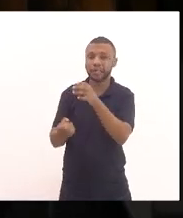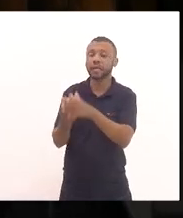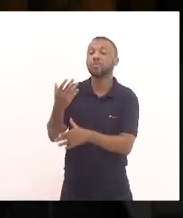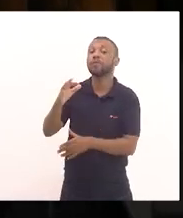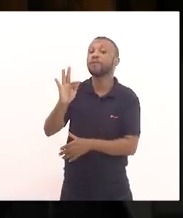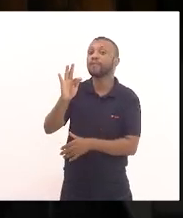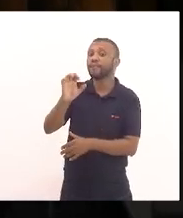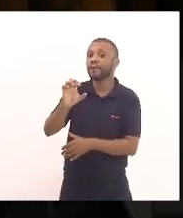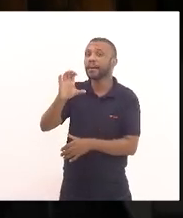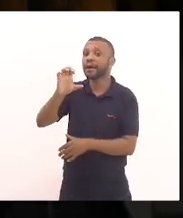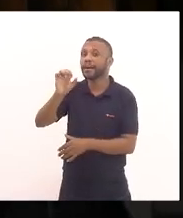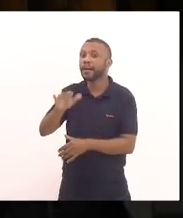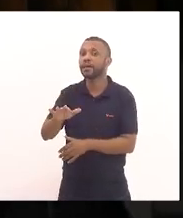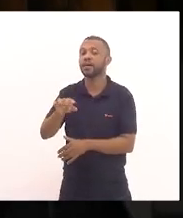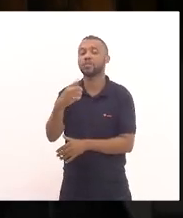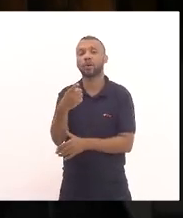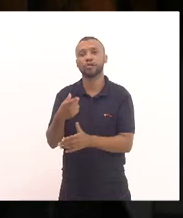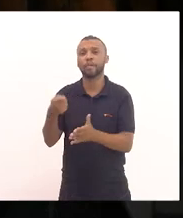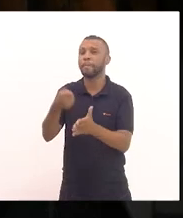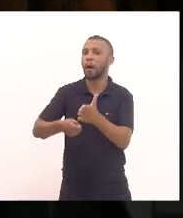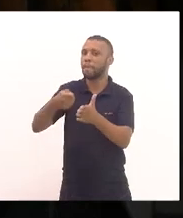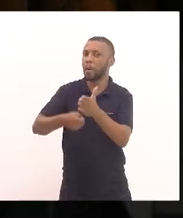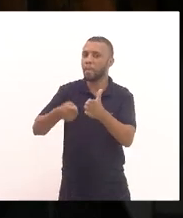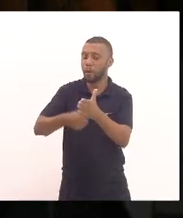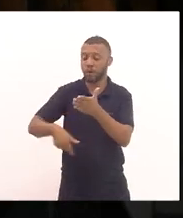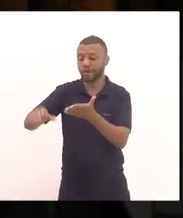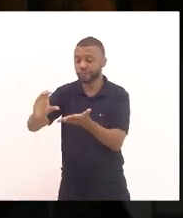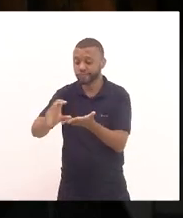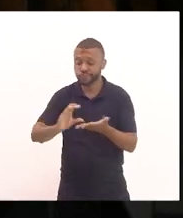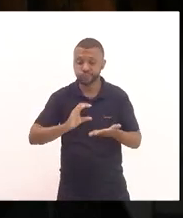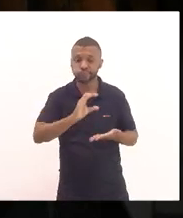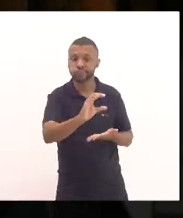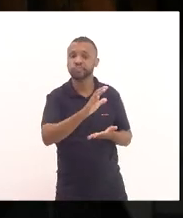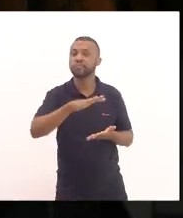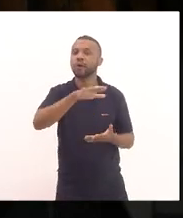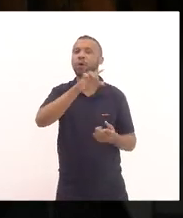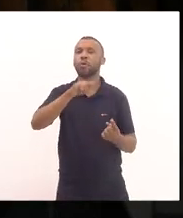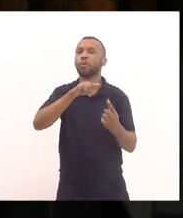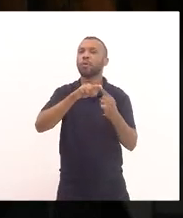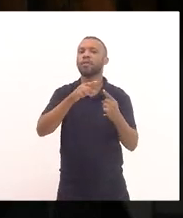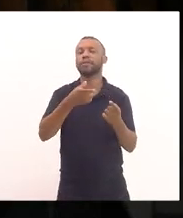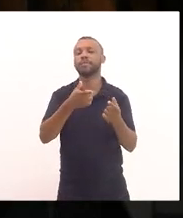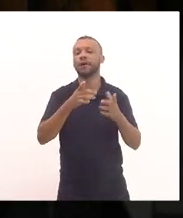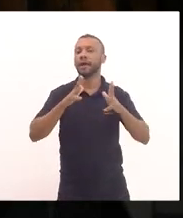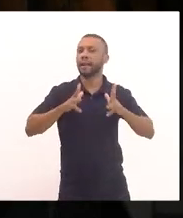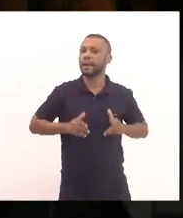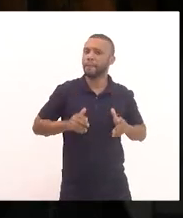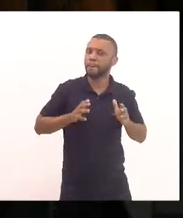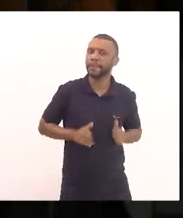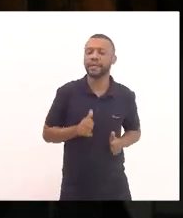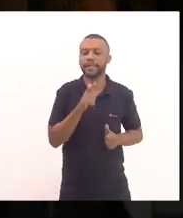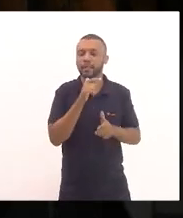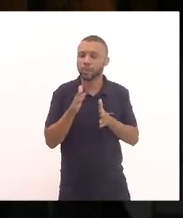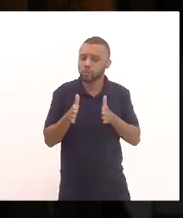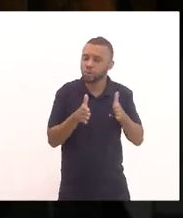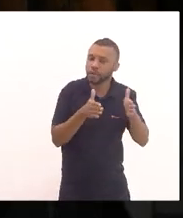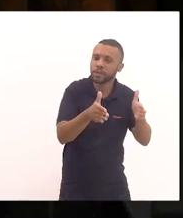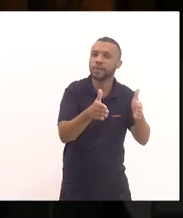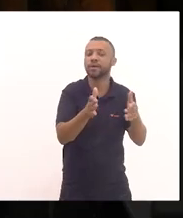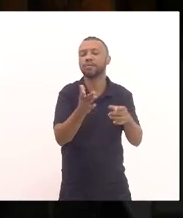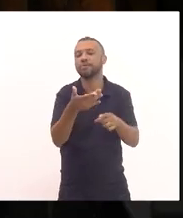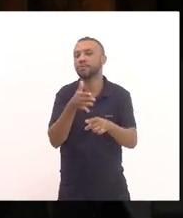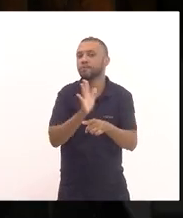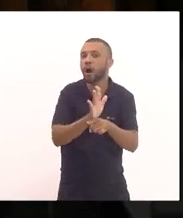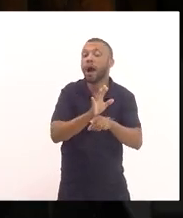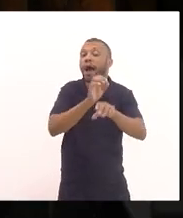do FECAM realmente vá para saneamento, recuperação ambiental,